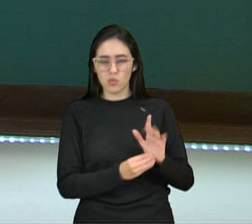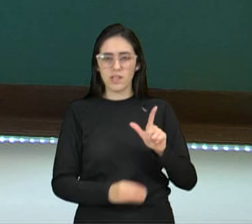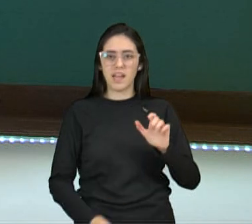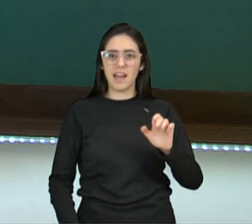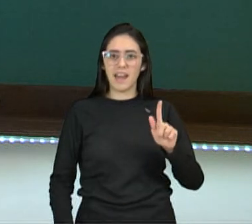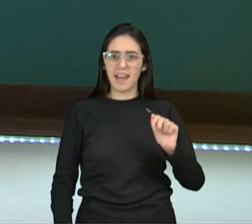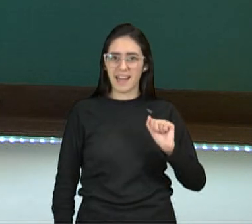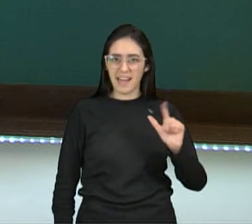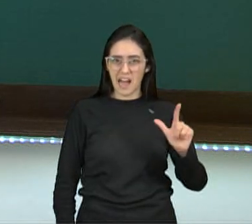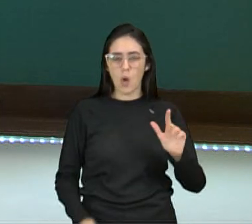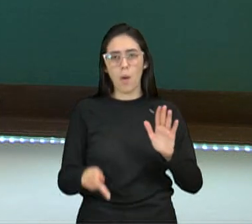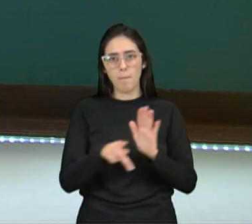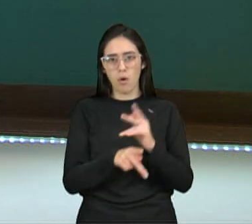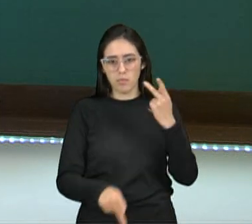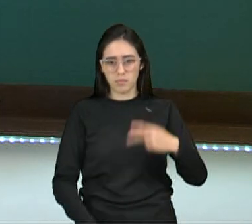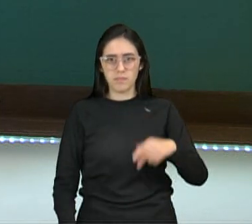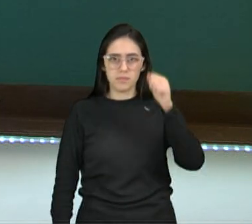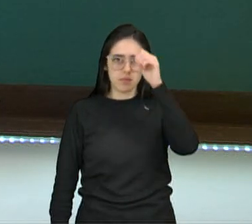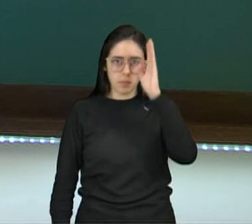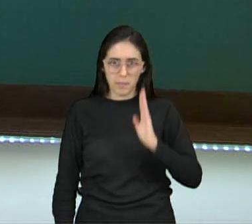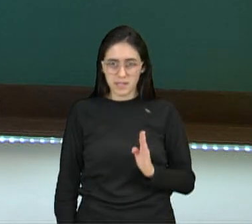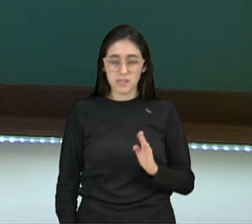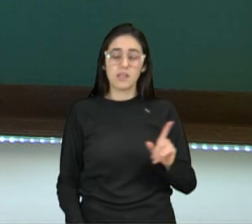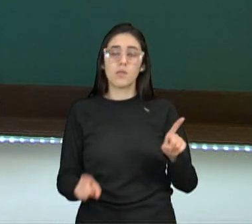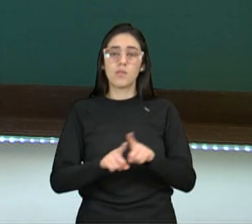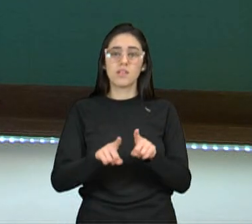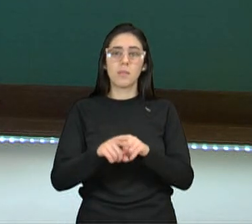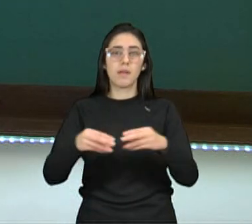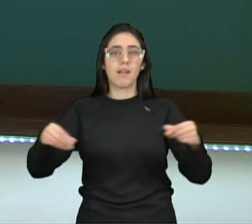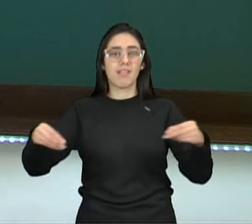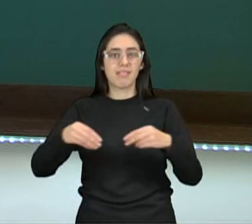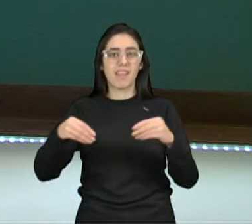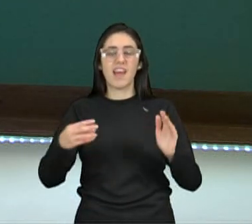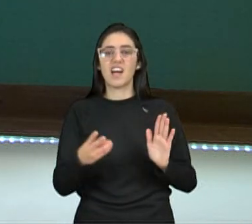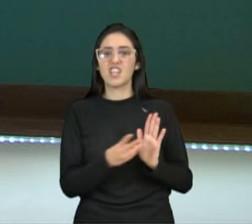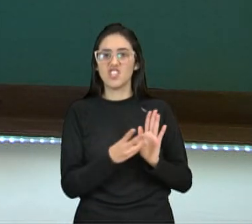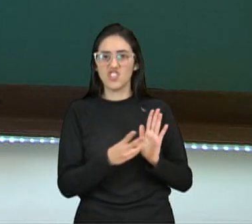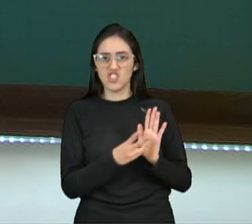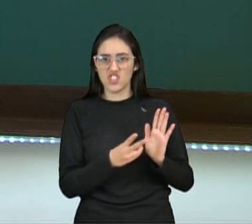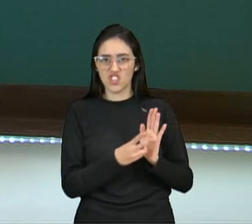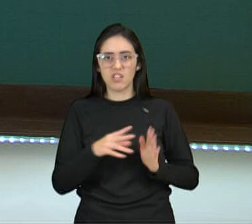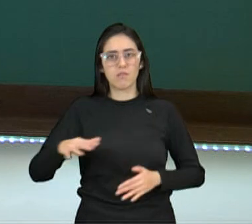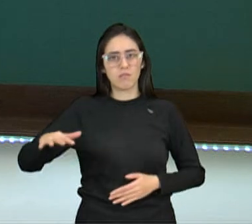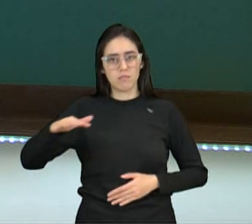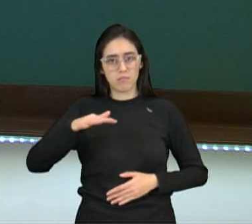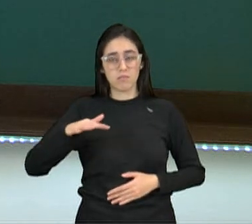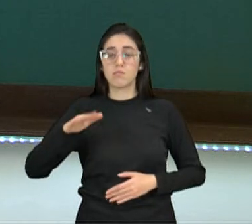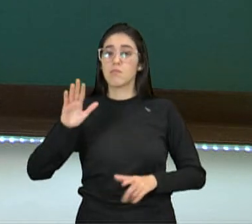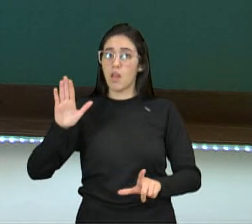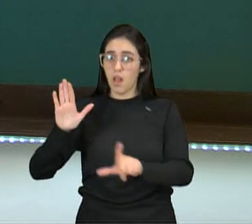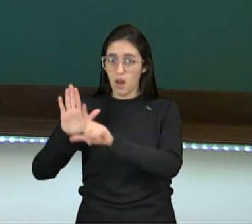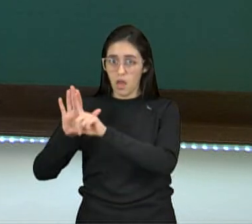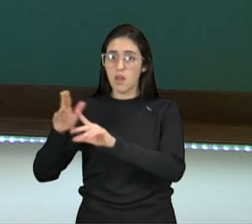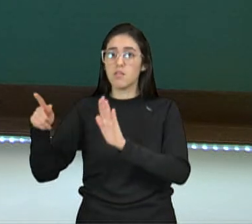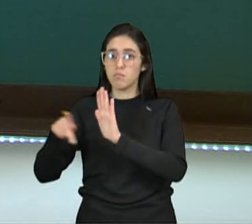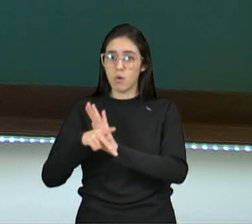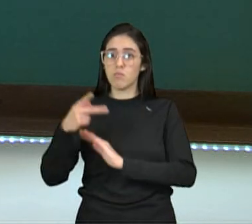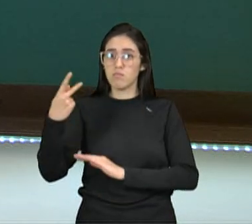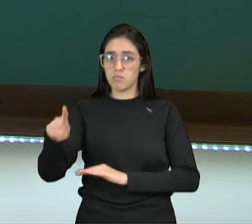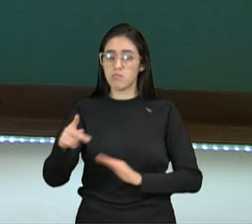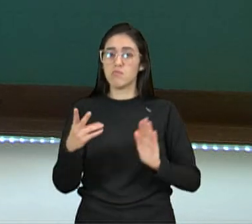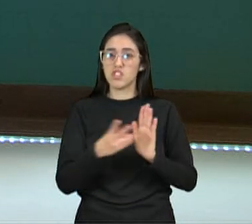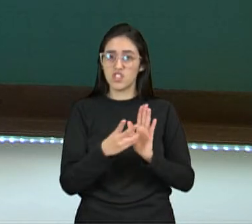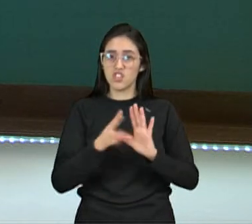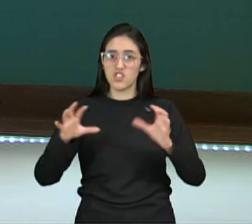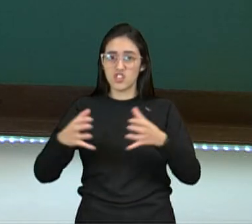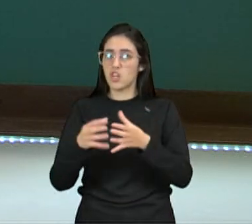parte brasileira, né? As áreas que são de terras indígenas, que também legalmente são estabelecidas e que